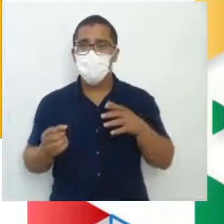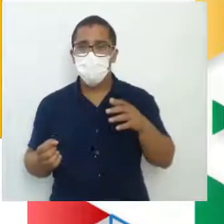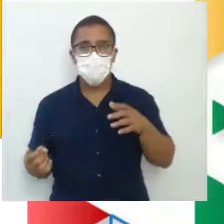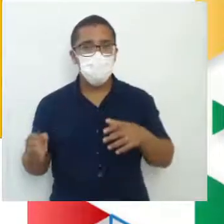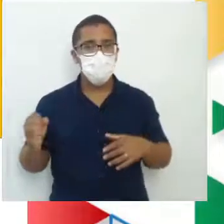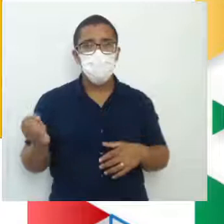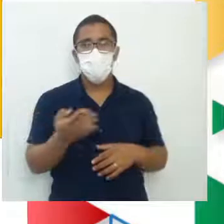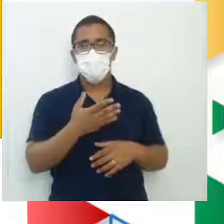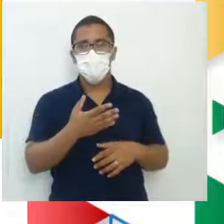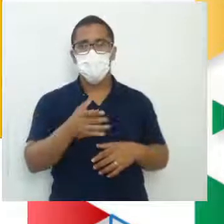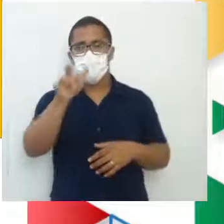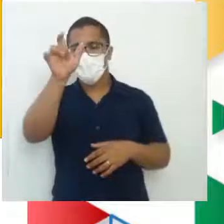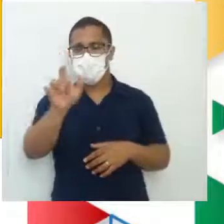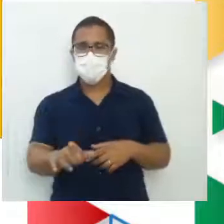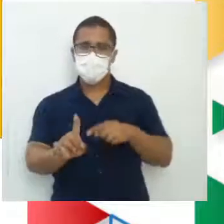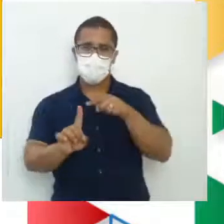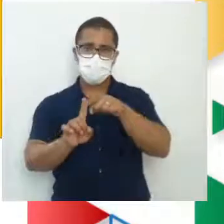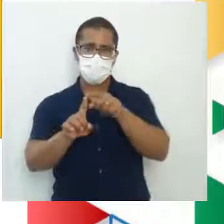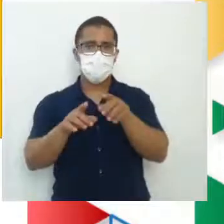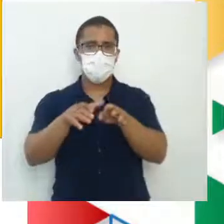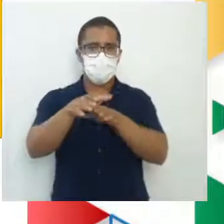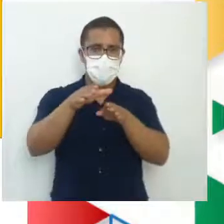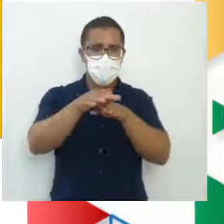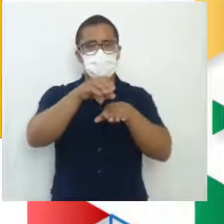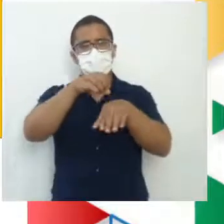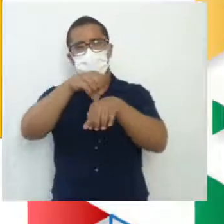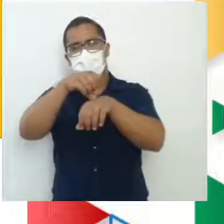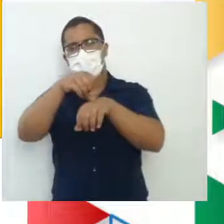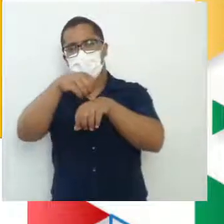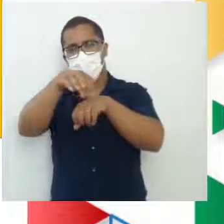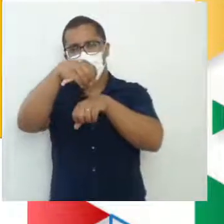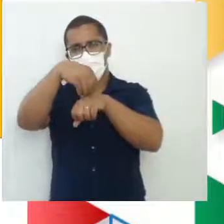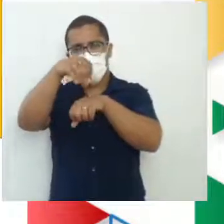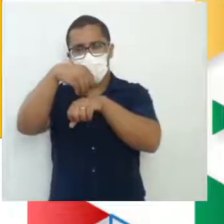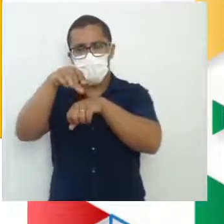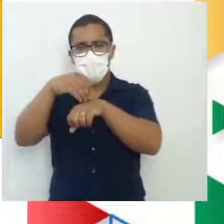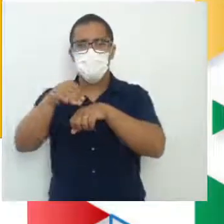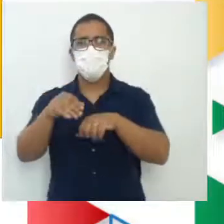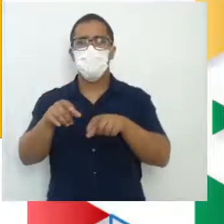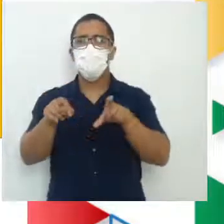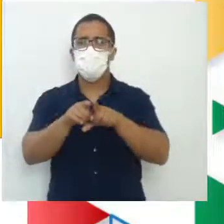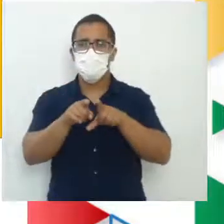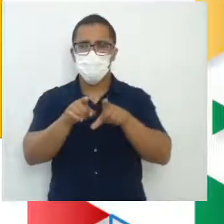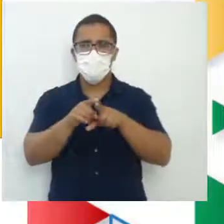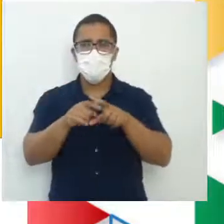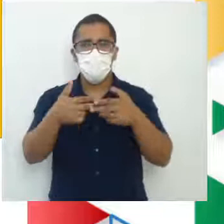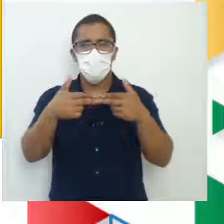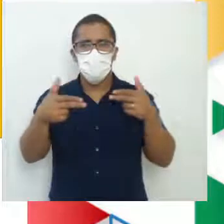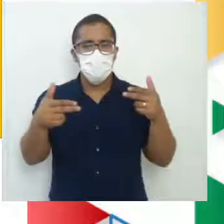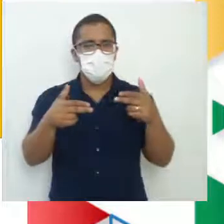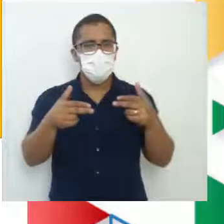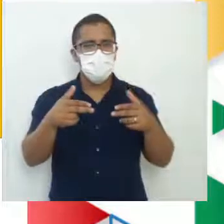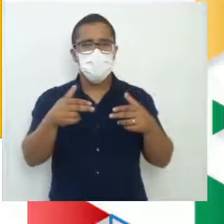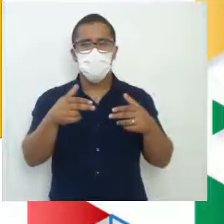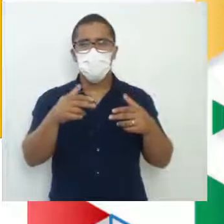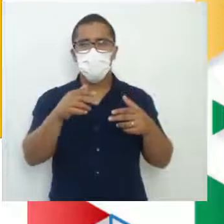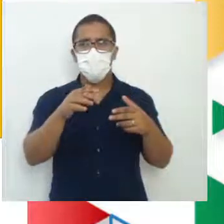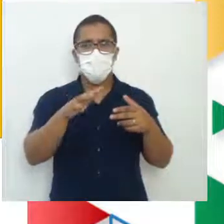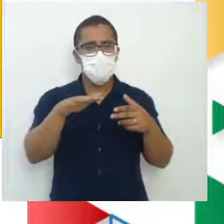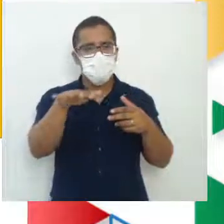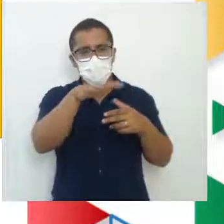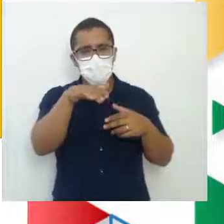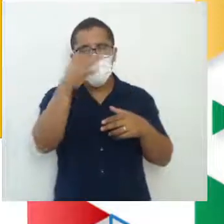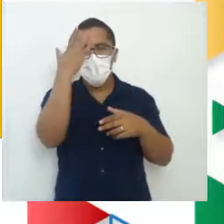do doutrinador, manipulando as forças projetadas pela corrente indiana